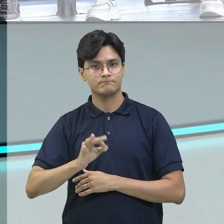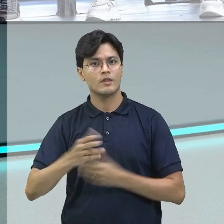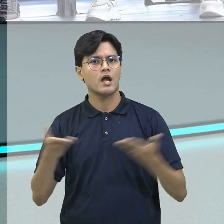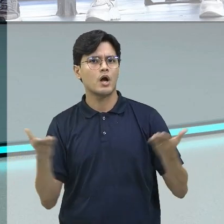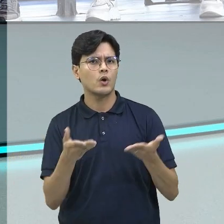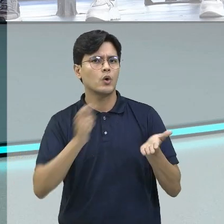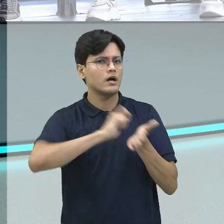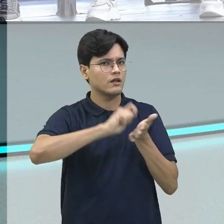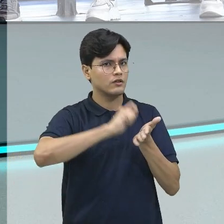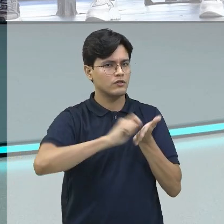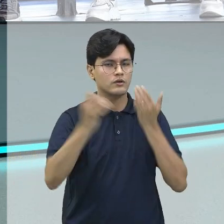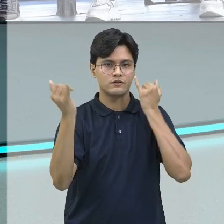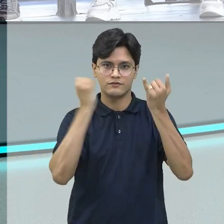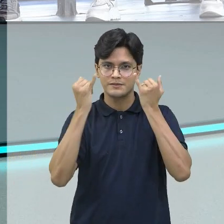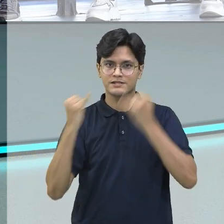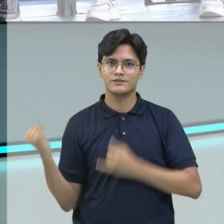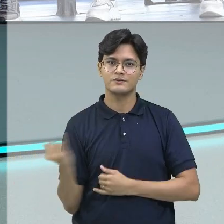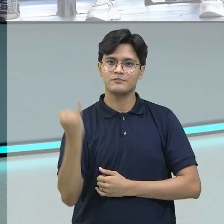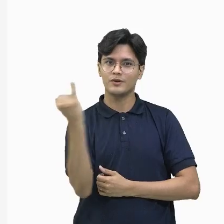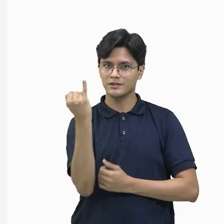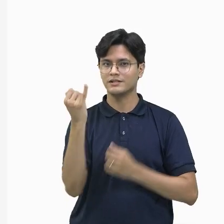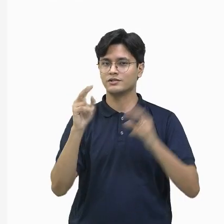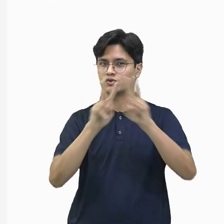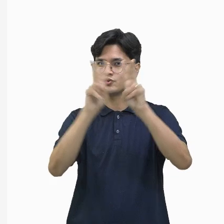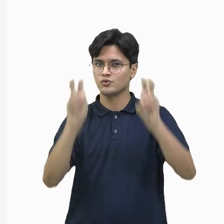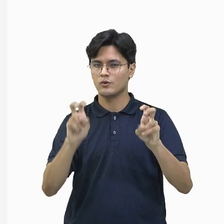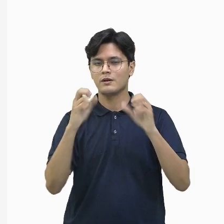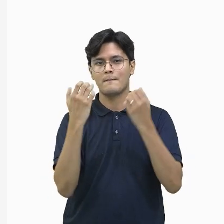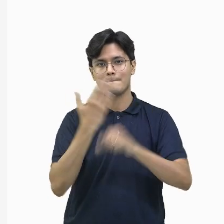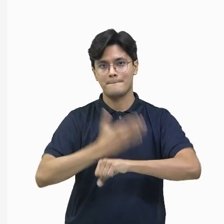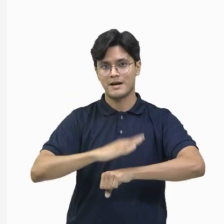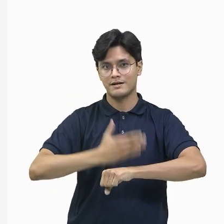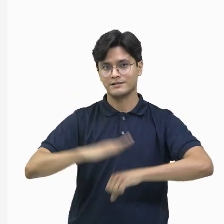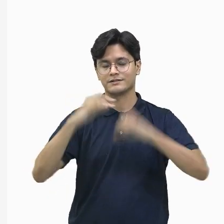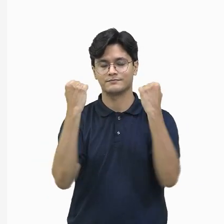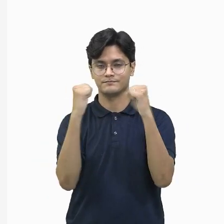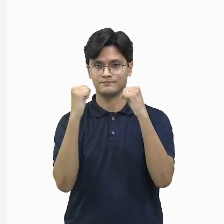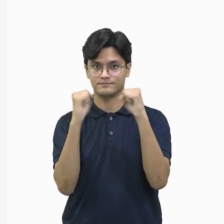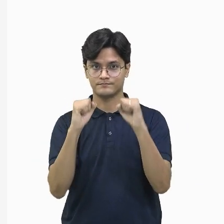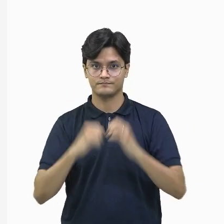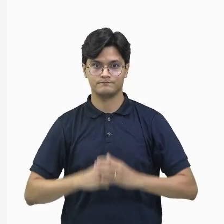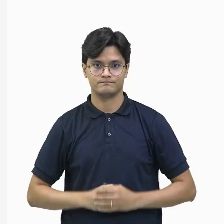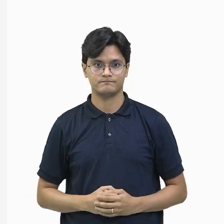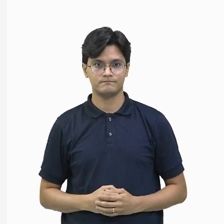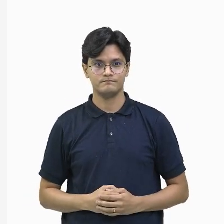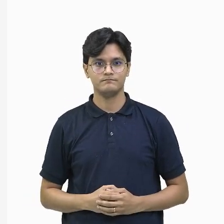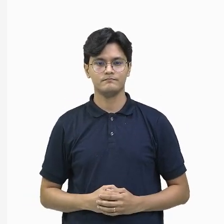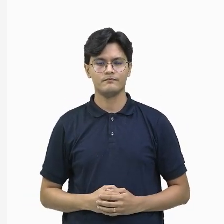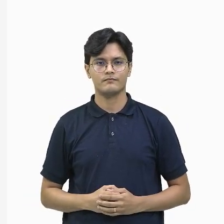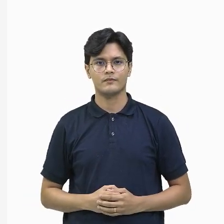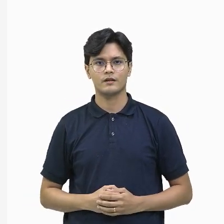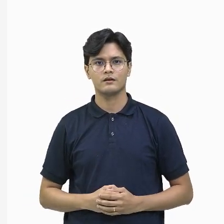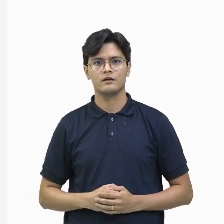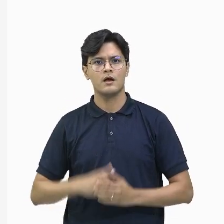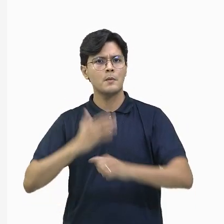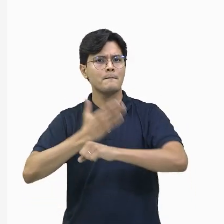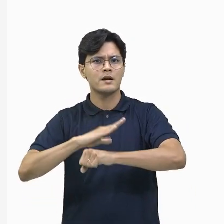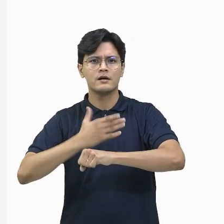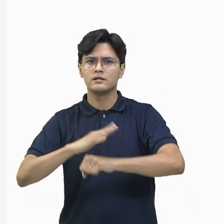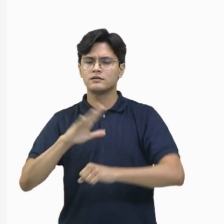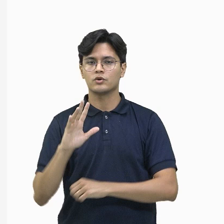agora essa informação a respeito dos exercícios. Observem. Os exercícios são projetados para